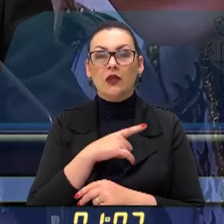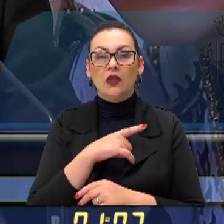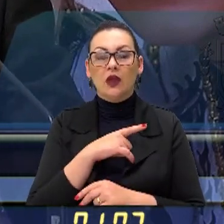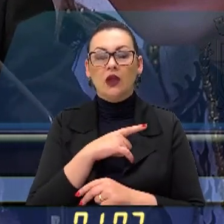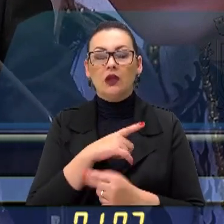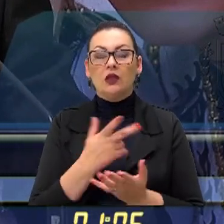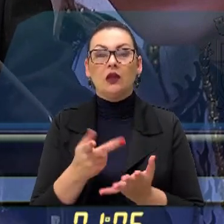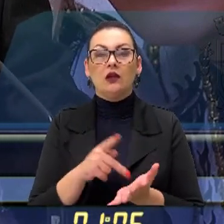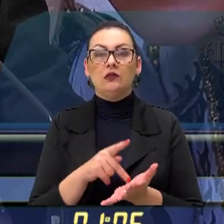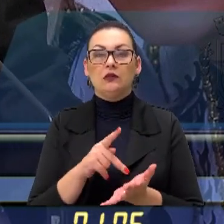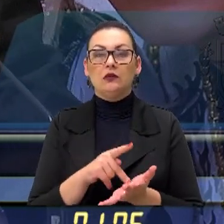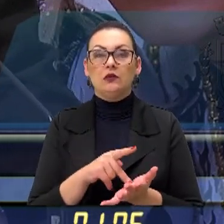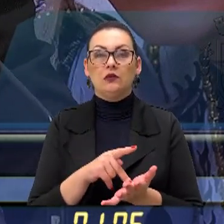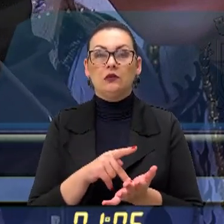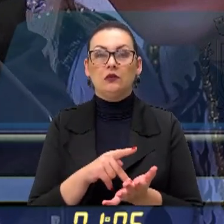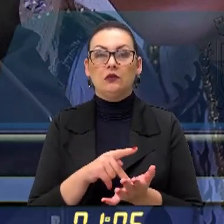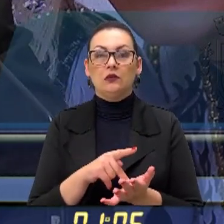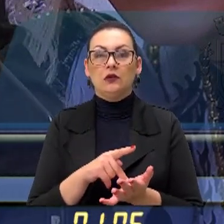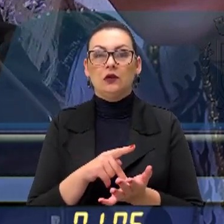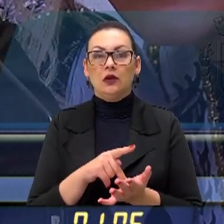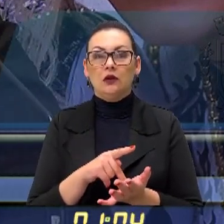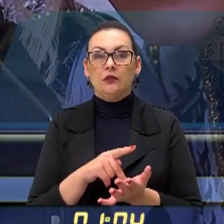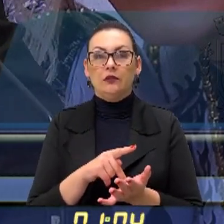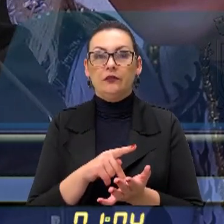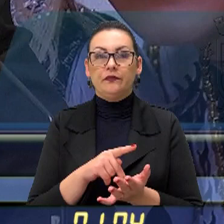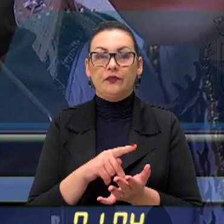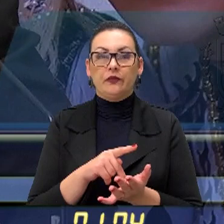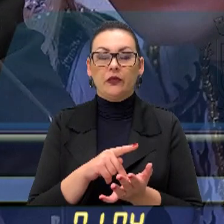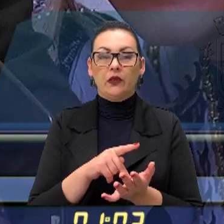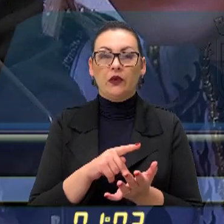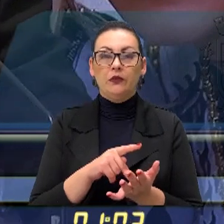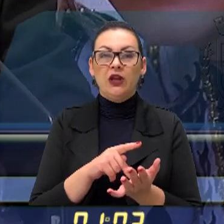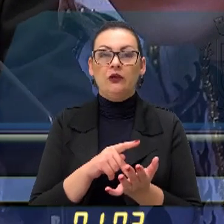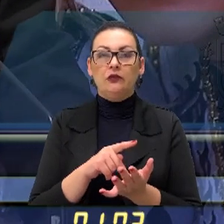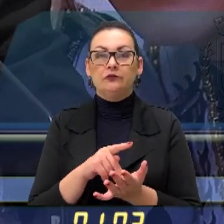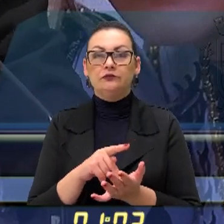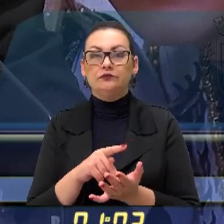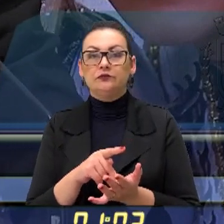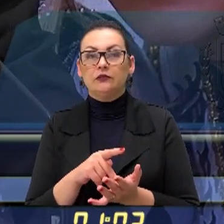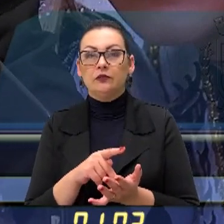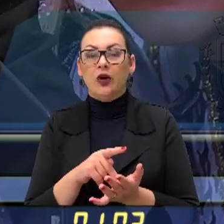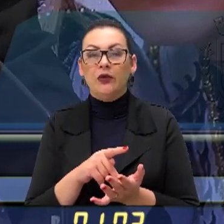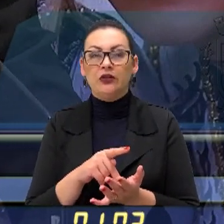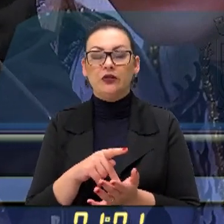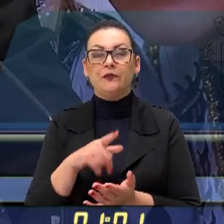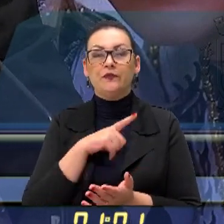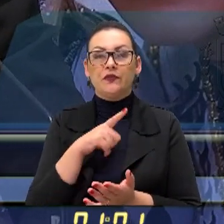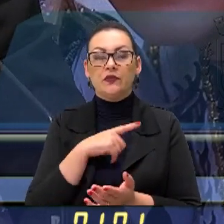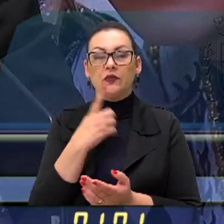ela, na verdade, a Associação de Moradores, junto com o vereador, que eu fiquei 15 anos na frente da Associação de Moradores, eu queria